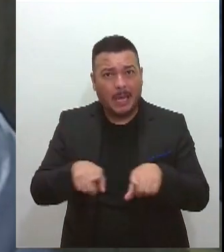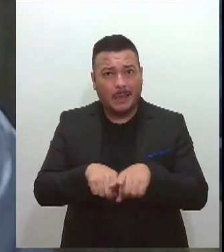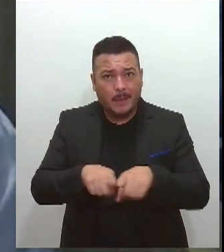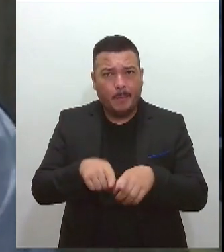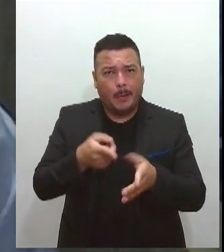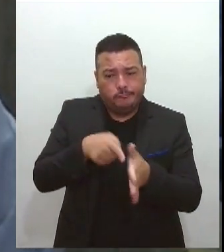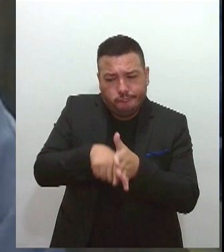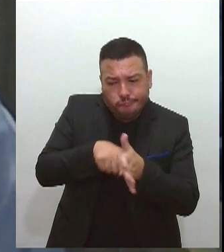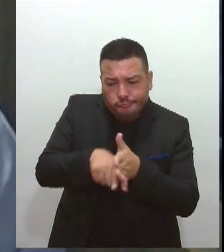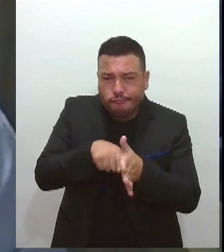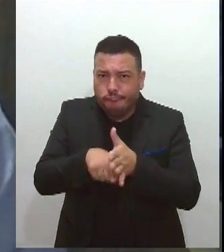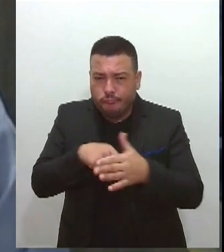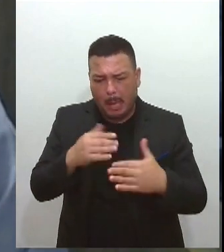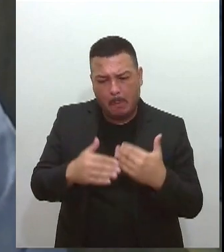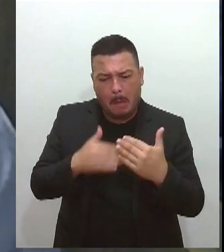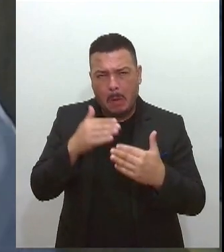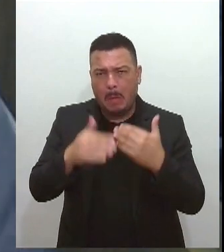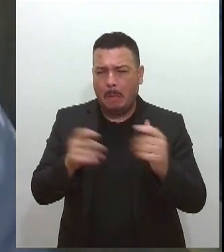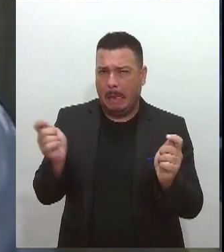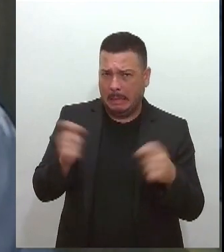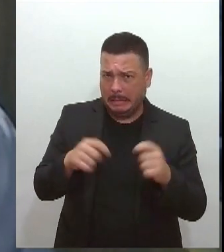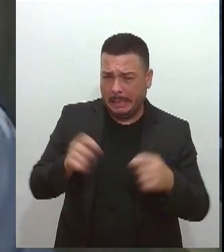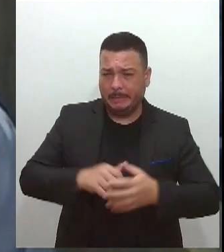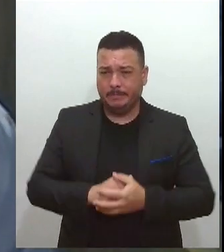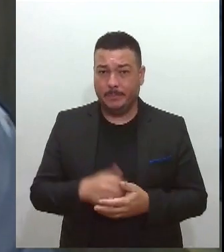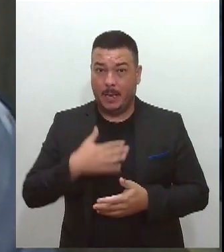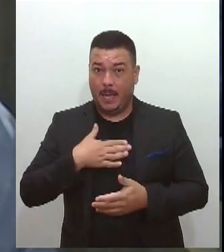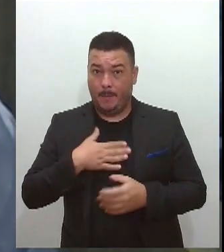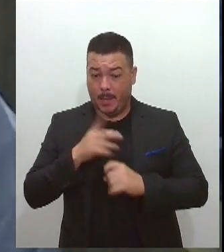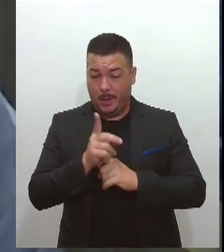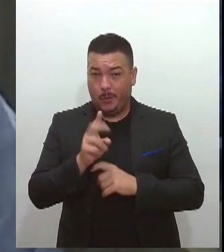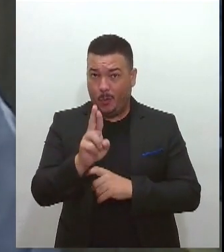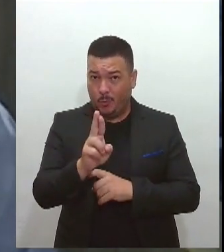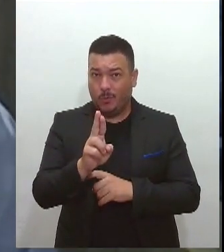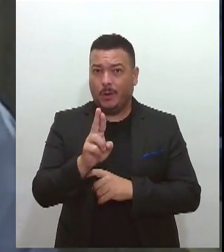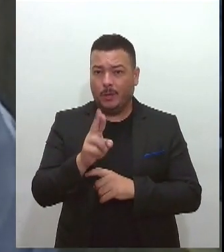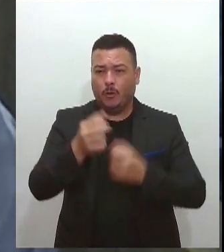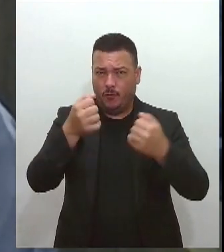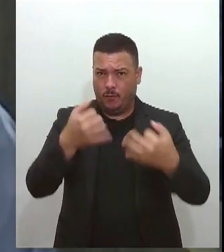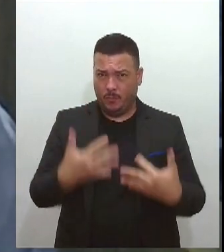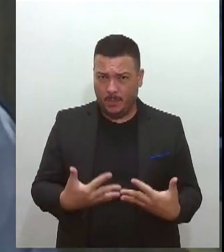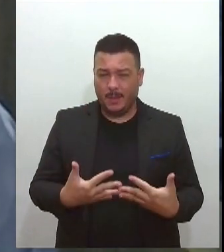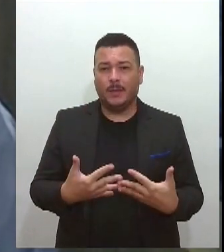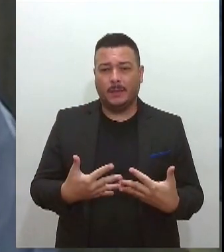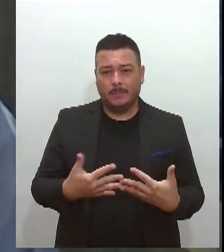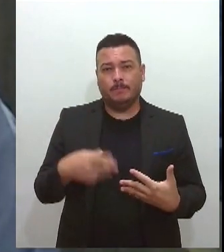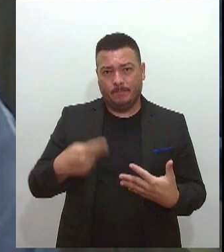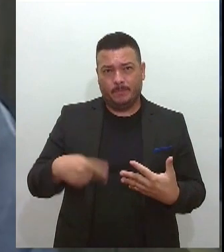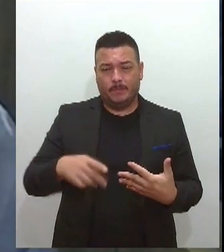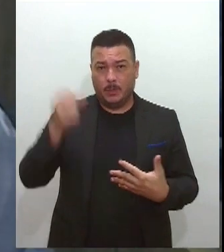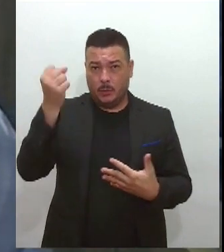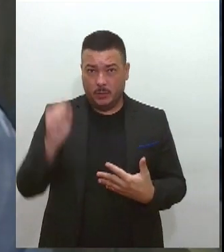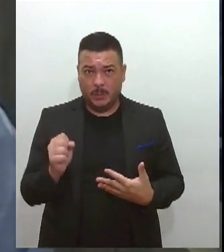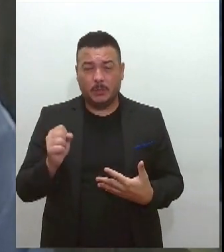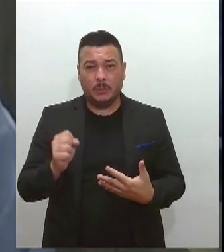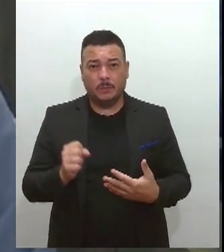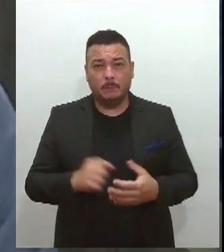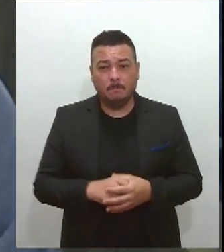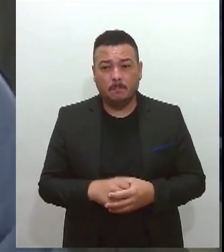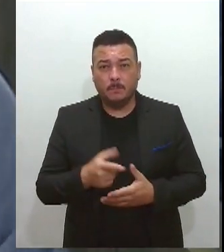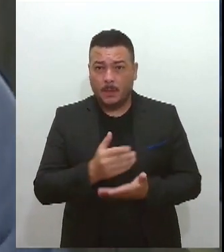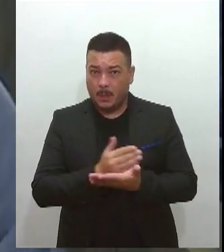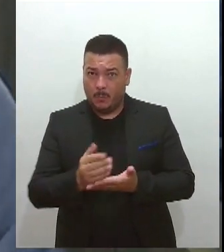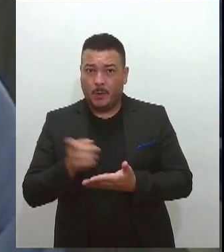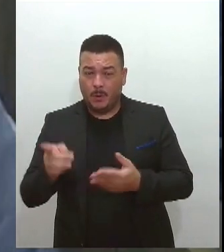pesquisa, a curiosidade. A minha pesquisa de doutorado mesmo, que eu vou falar sobre Padre Pedro, aqui do nosso estado de Sergipe, ela começou a partir de